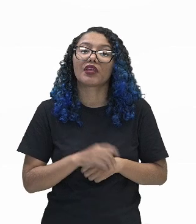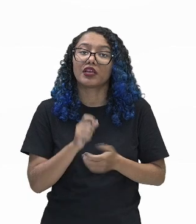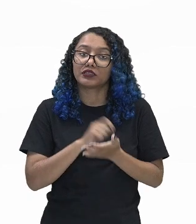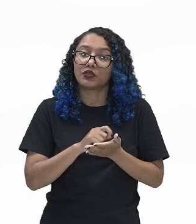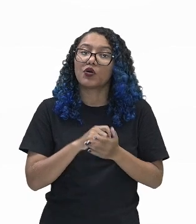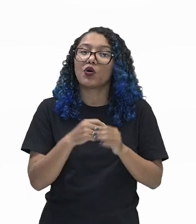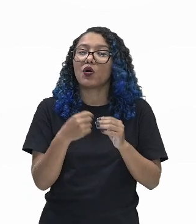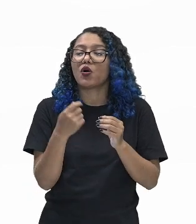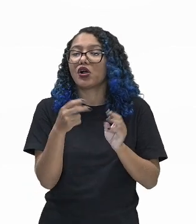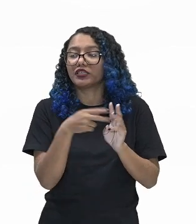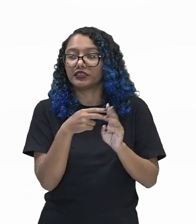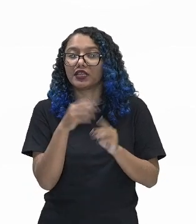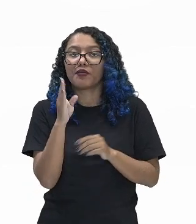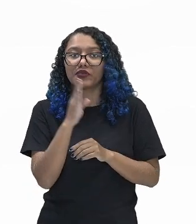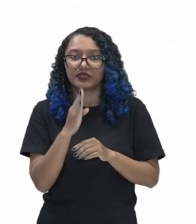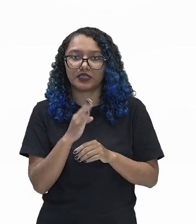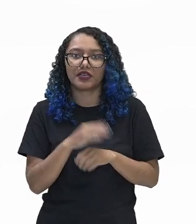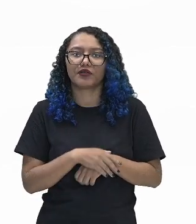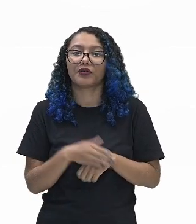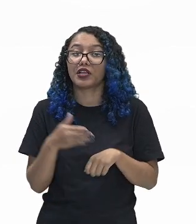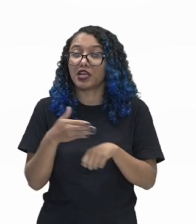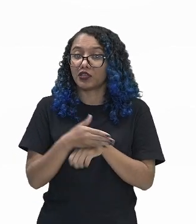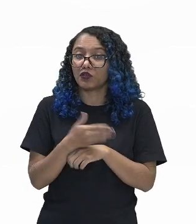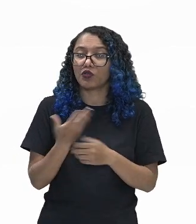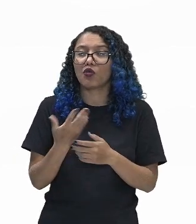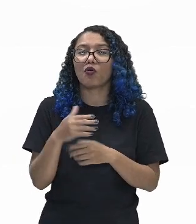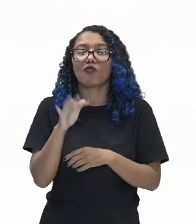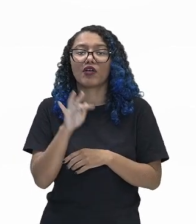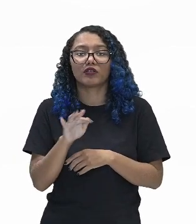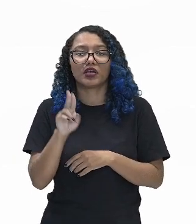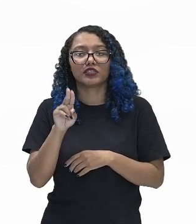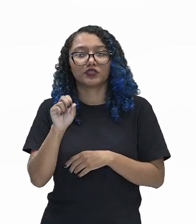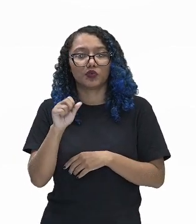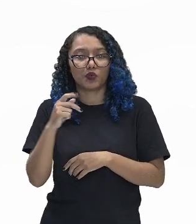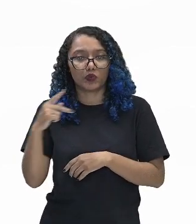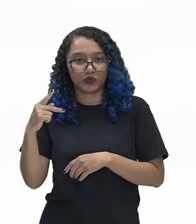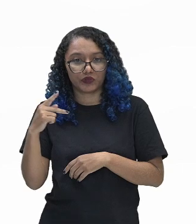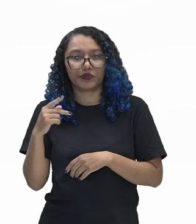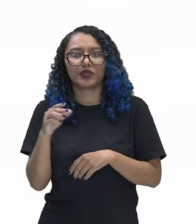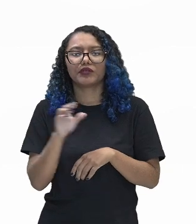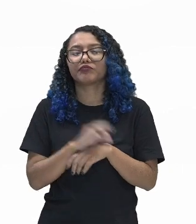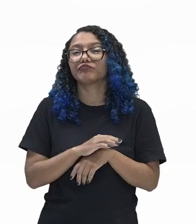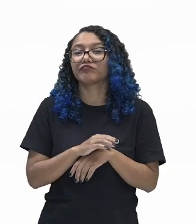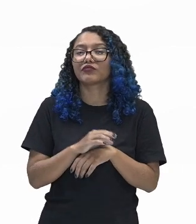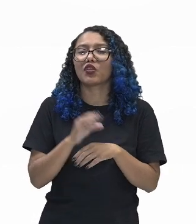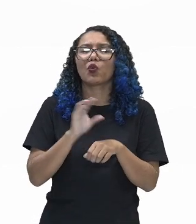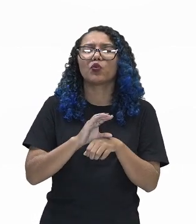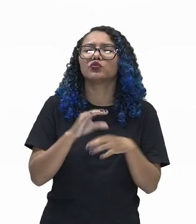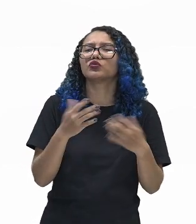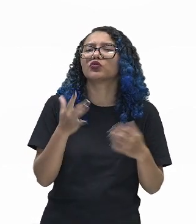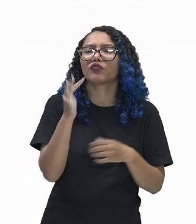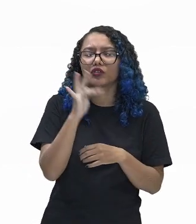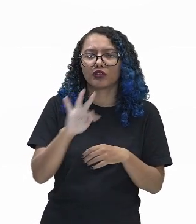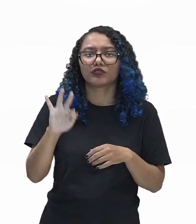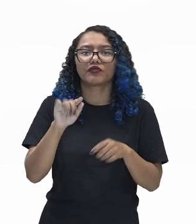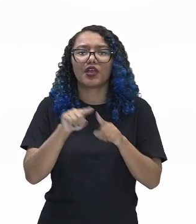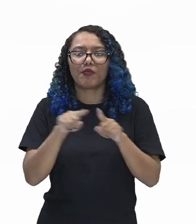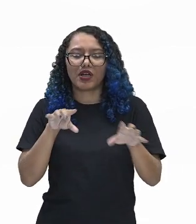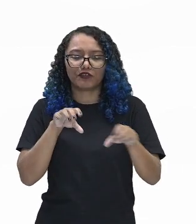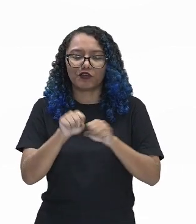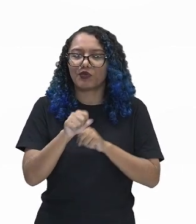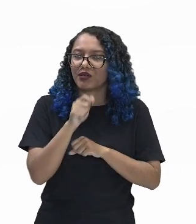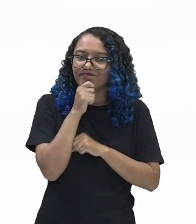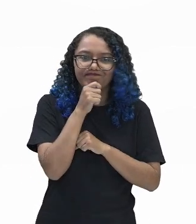indígena brasileiro, ingressou na USP para cursar filosofia, mas não conseguiu concluir o